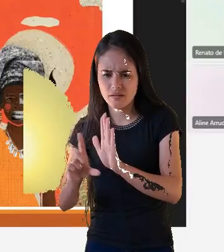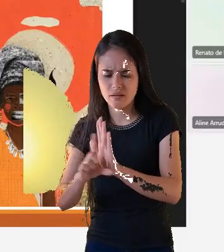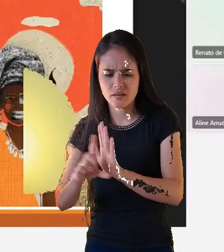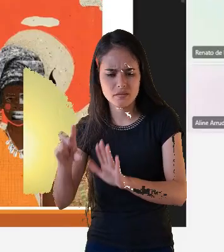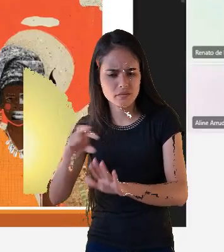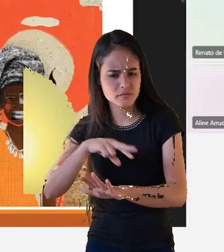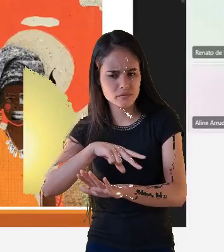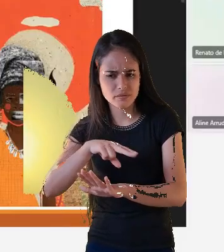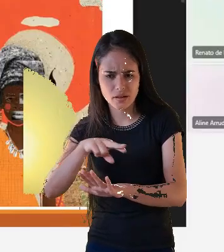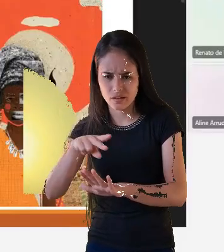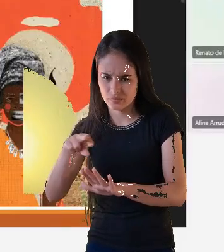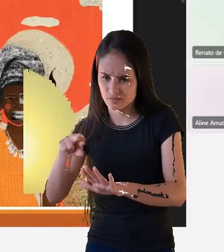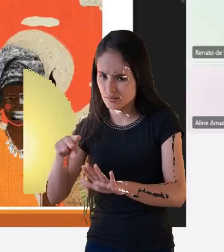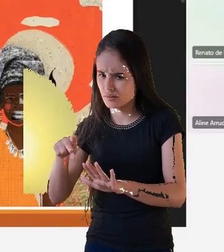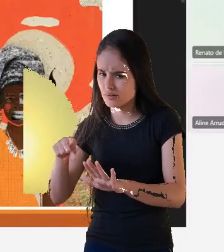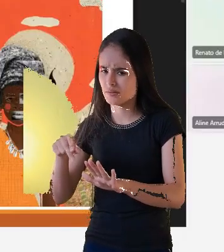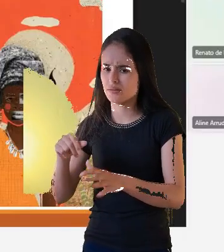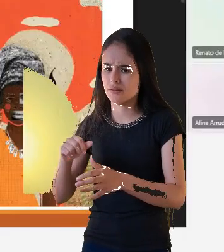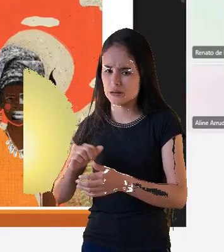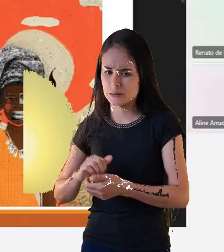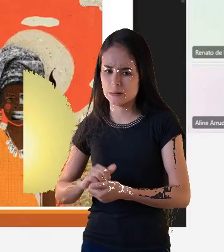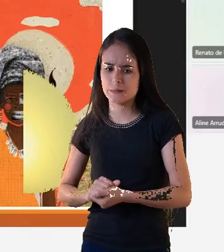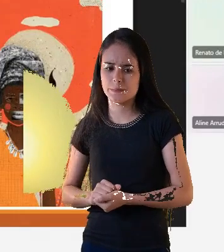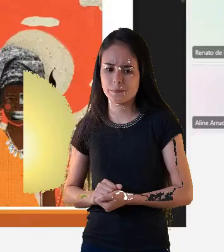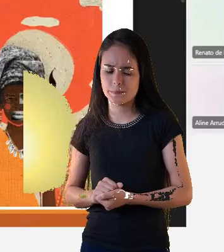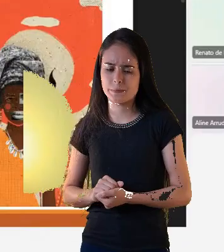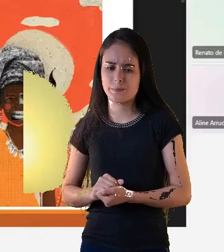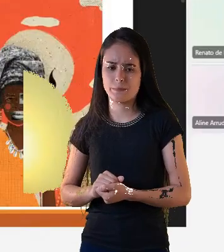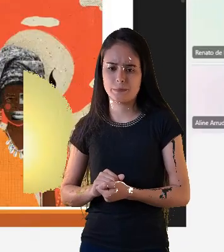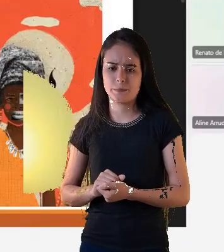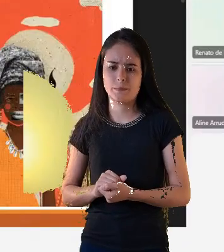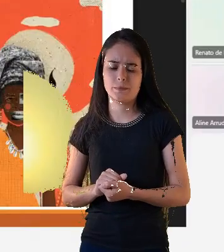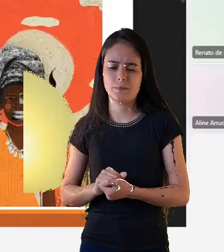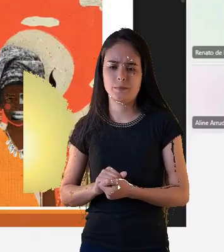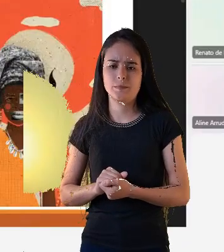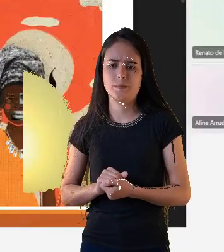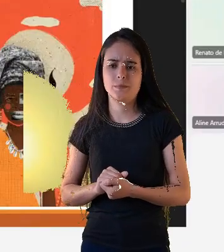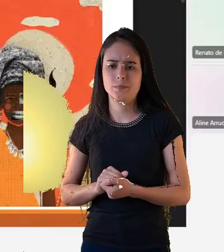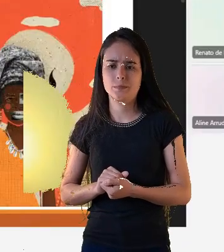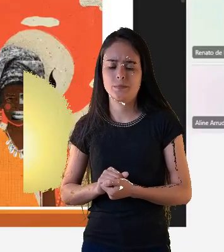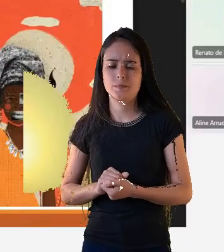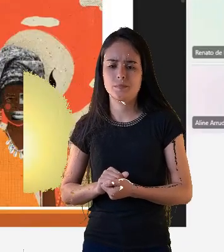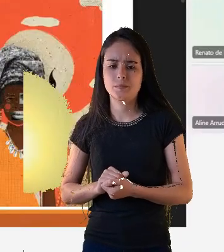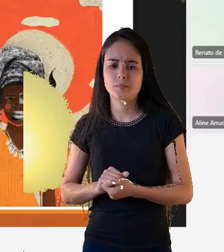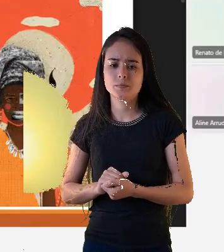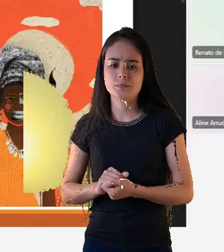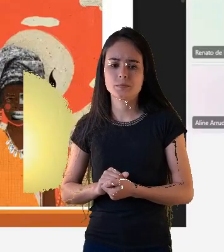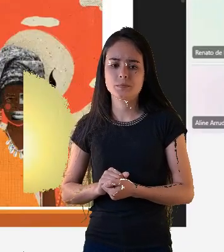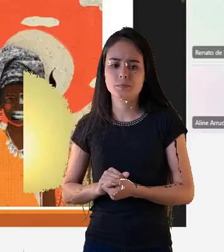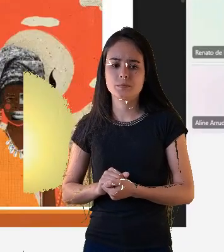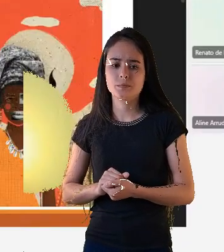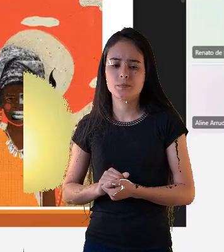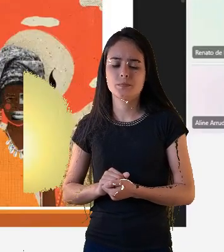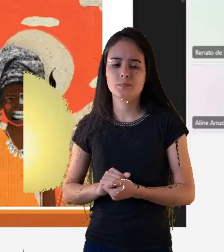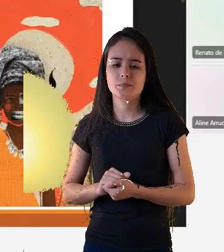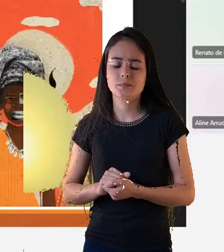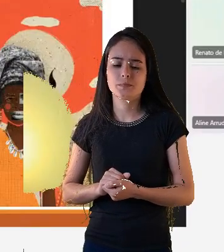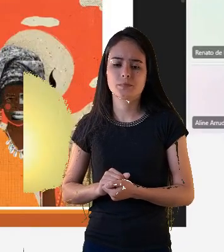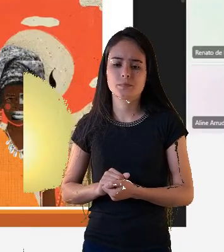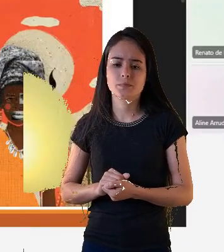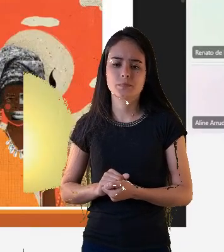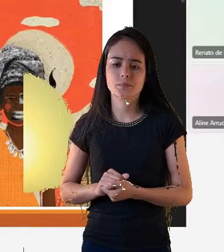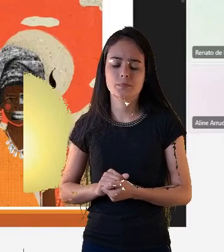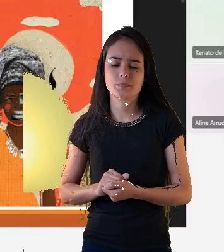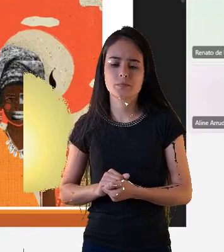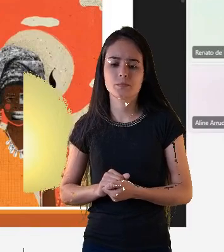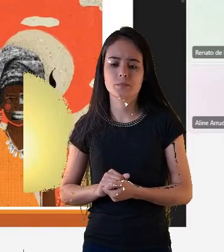dos Malês, muitas leis foram modificadas, né? Por conta dessas revoltas. Eu trouxe